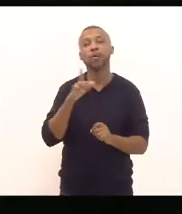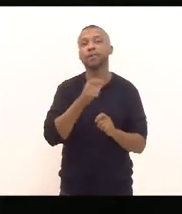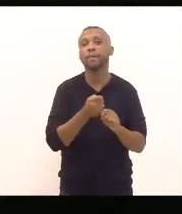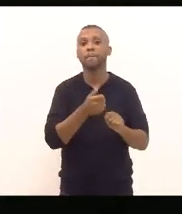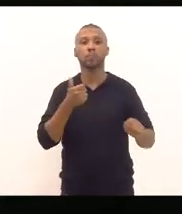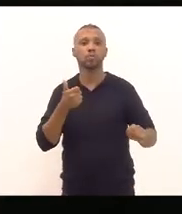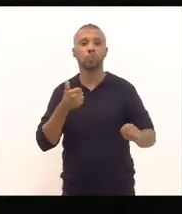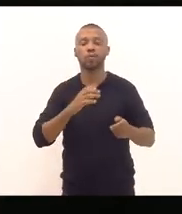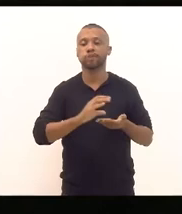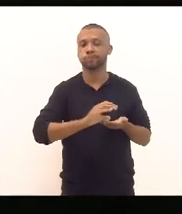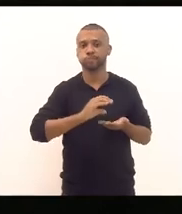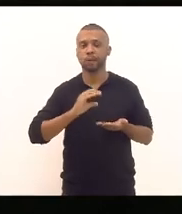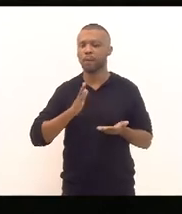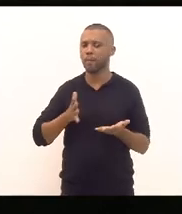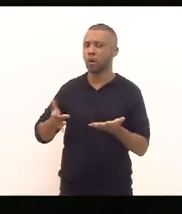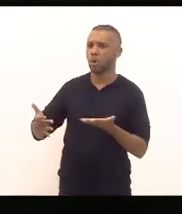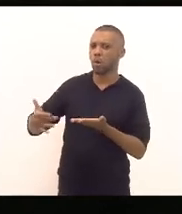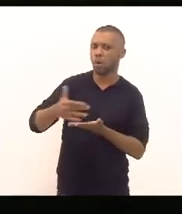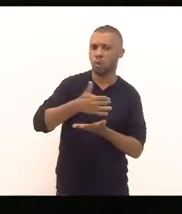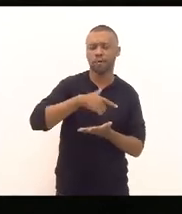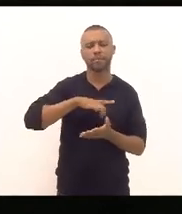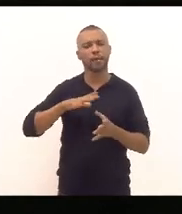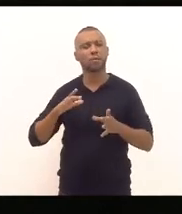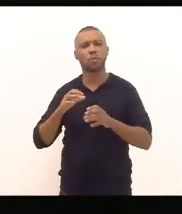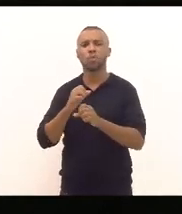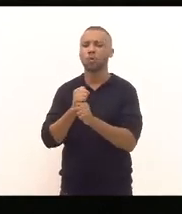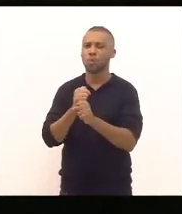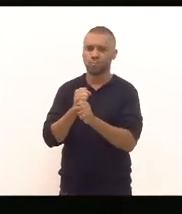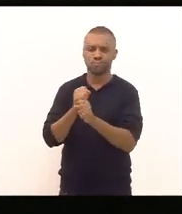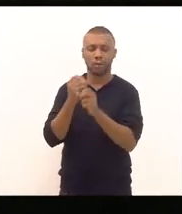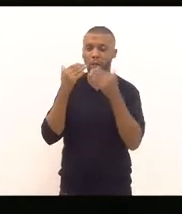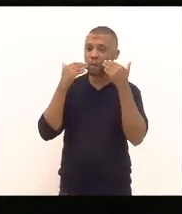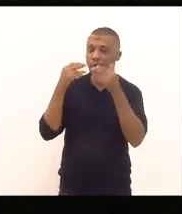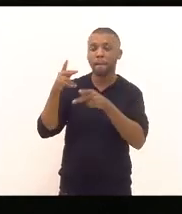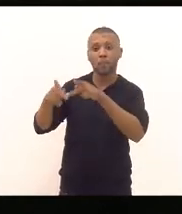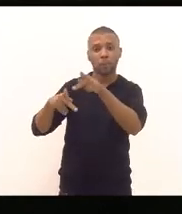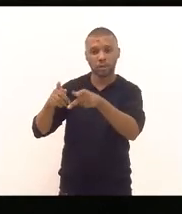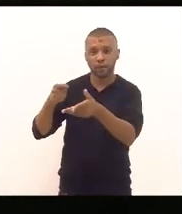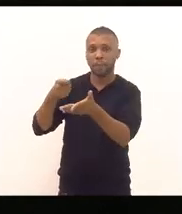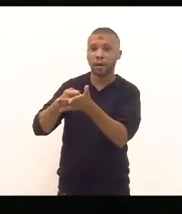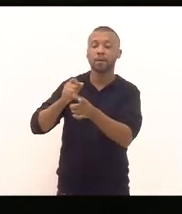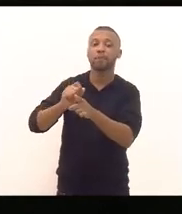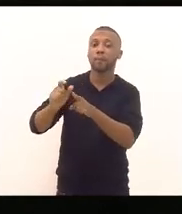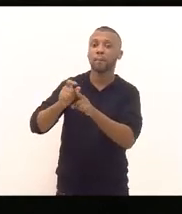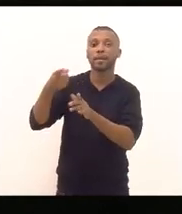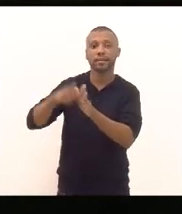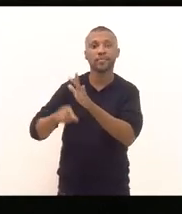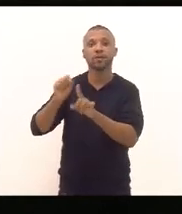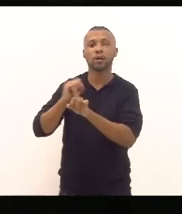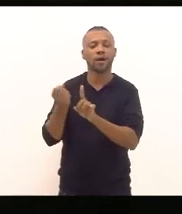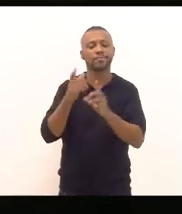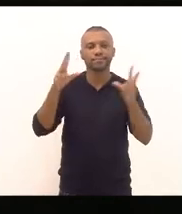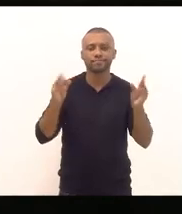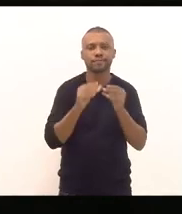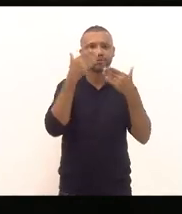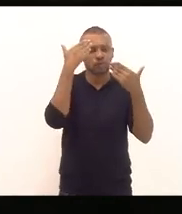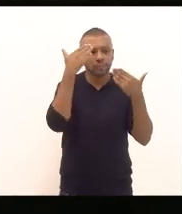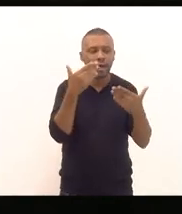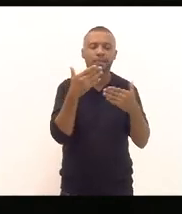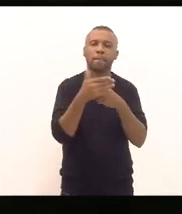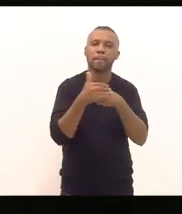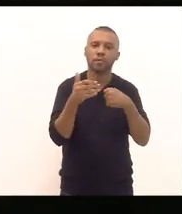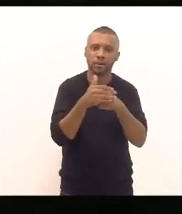lá também o valor né vai ter sua receita mediante a população que pagar tarifa social da Muito obrigado pela